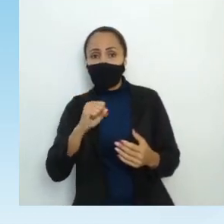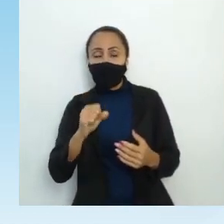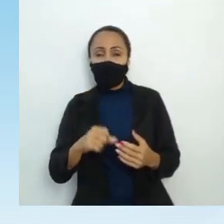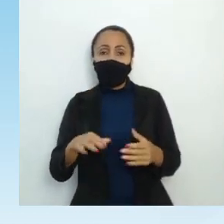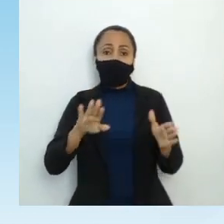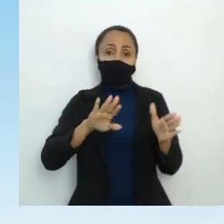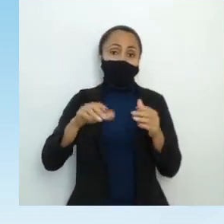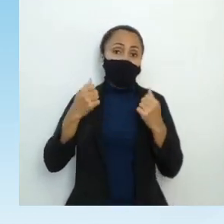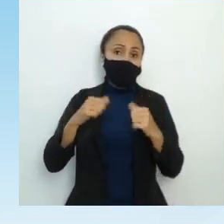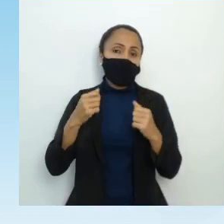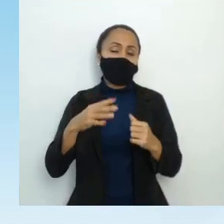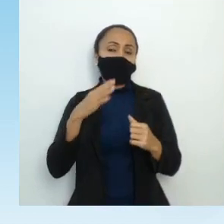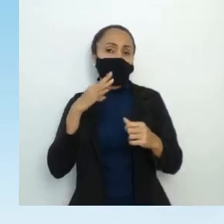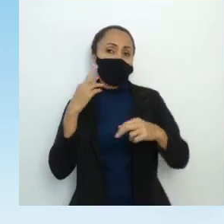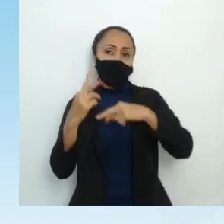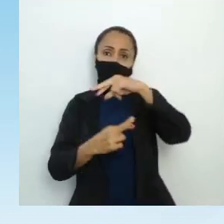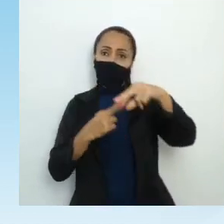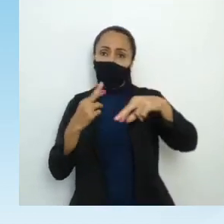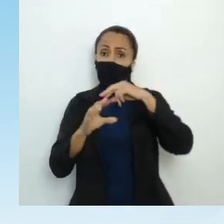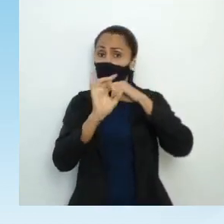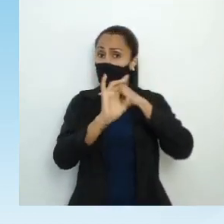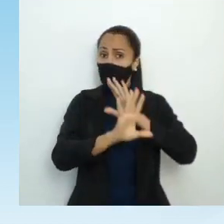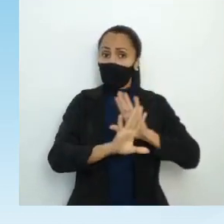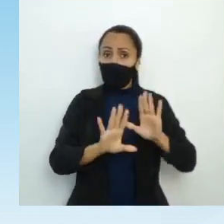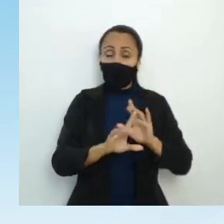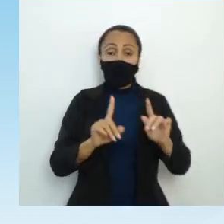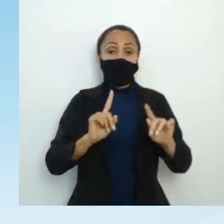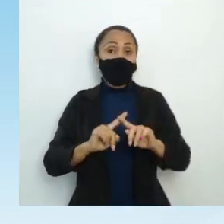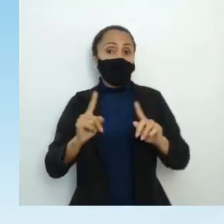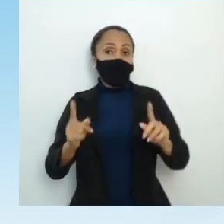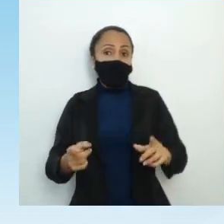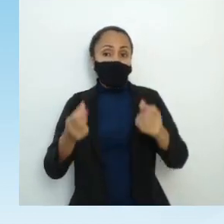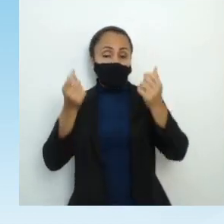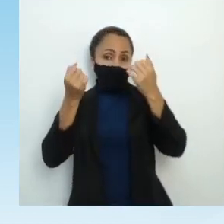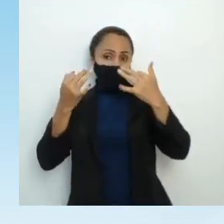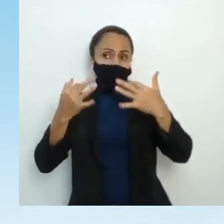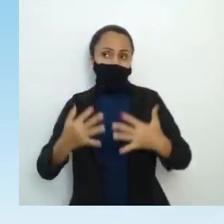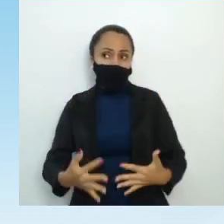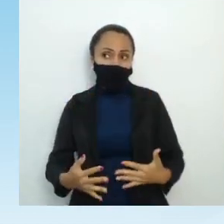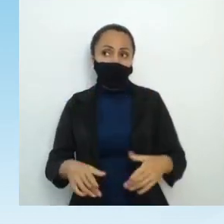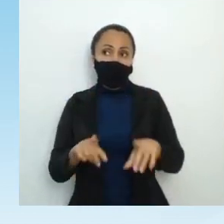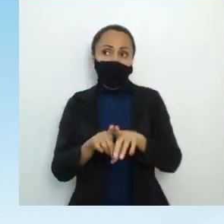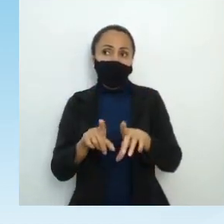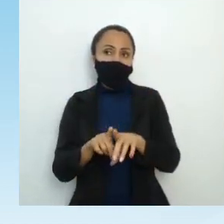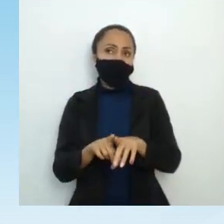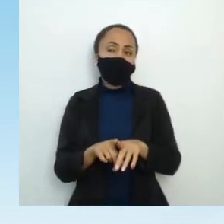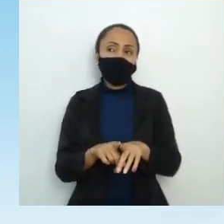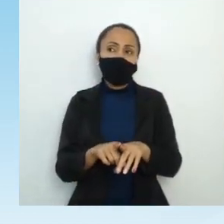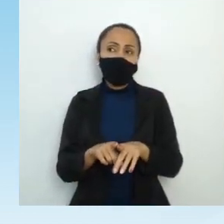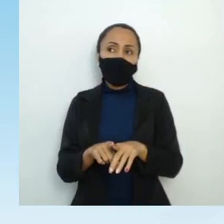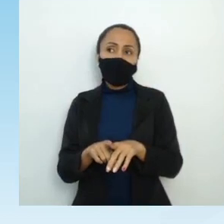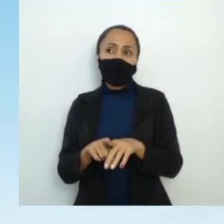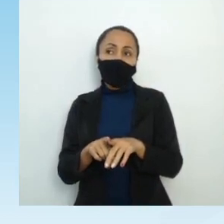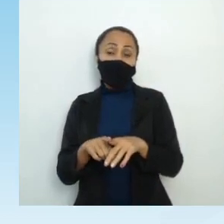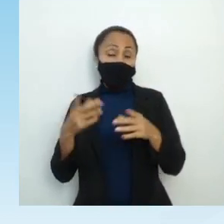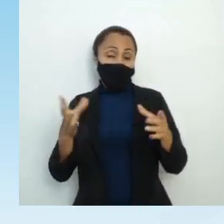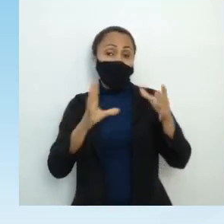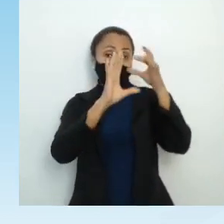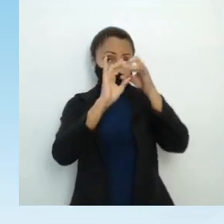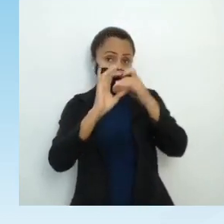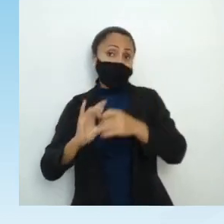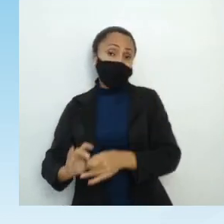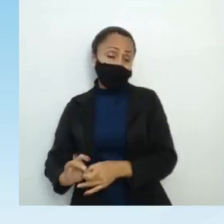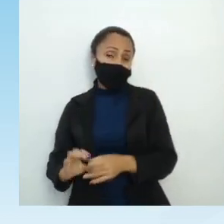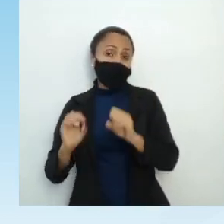conhecer apenas a Revolução. Ah, mas o que é que me interessa a queda da Bastilha? Ou o que é que me interessa? É o contexto social